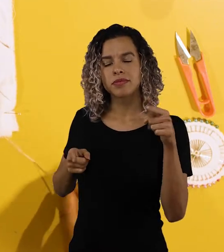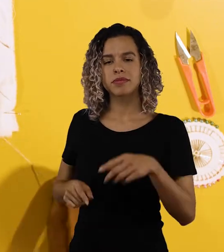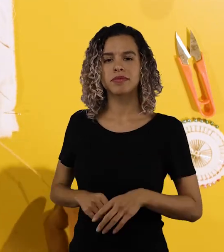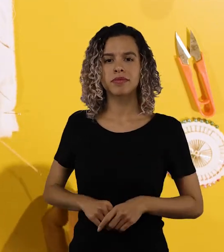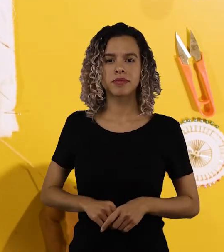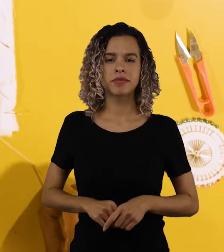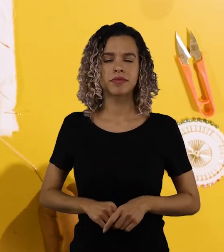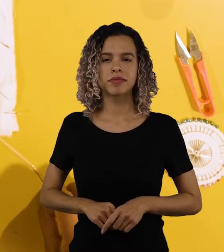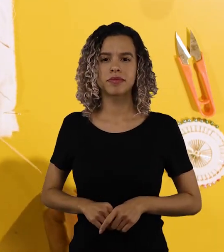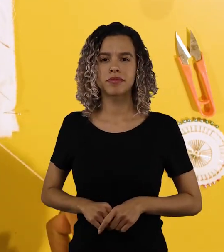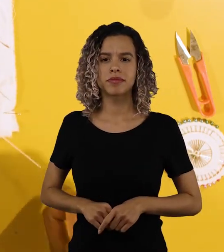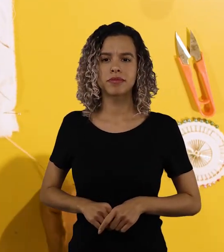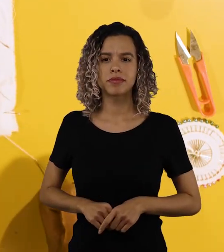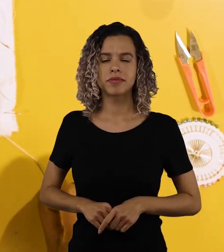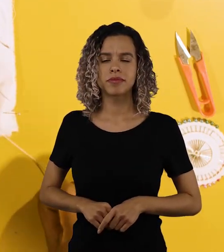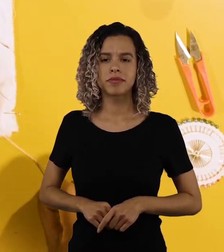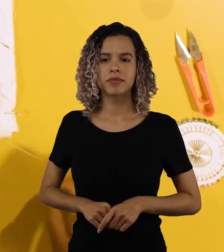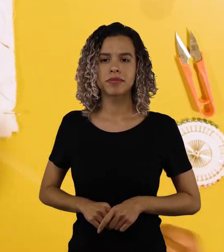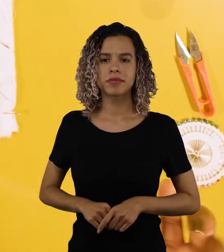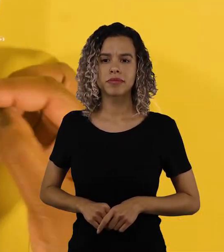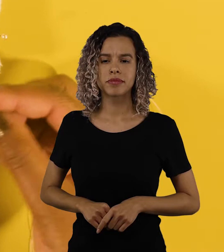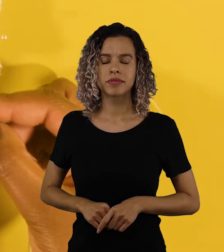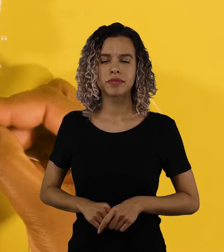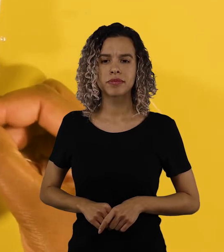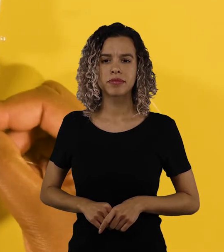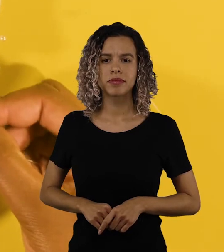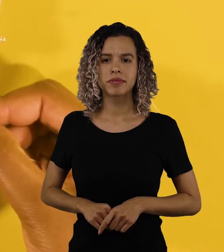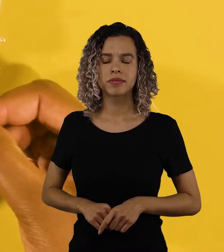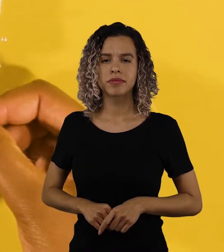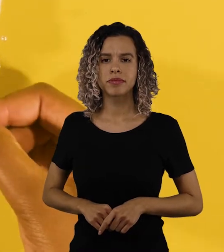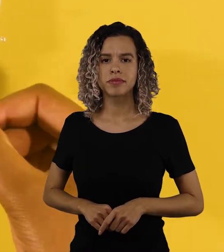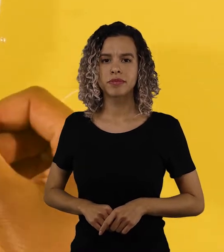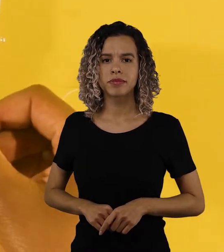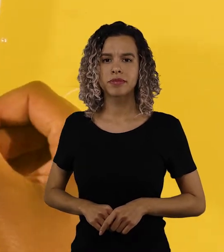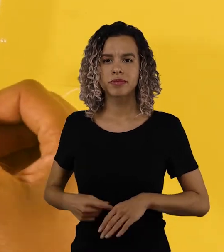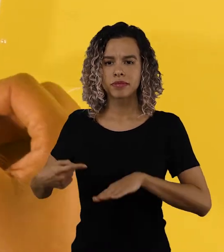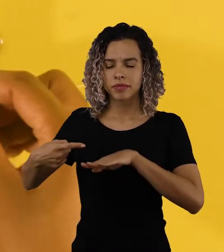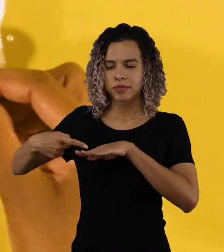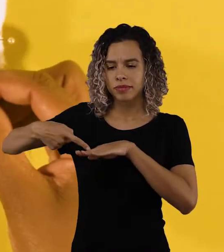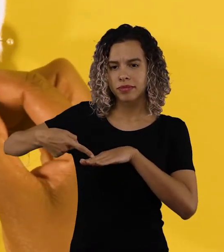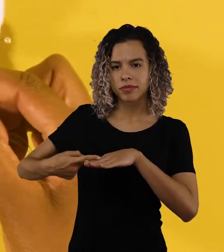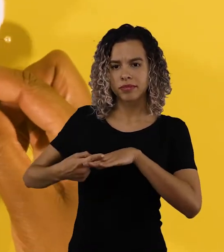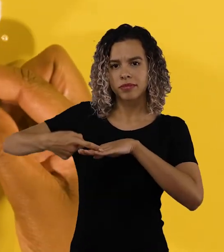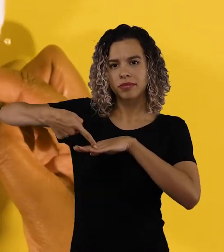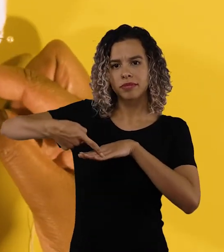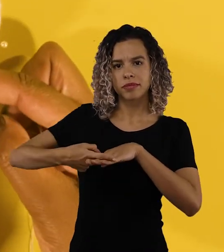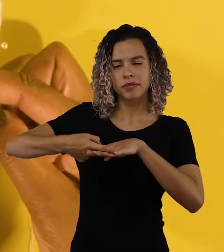do tamanho de uma listra grande, eu vou começar por essa aqui. A gente vem no começo do tecido